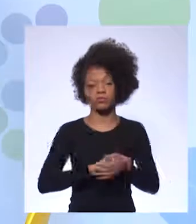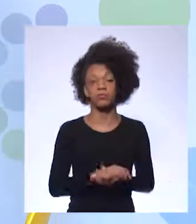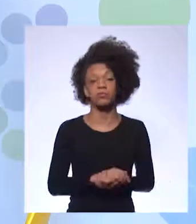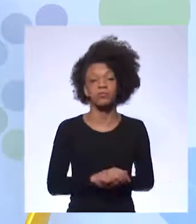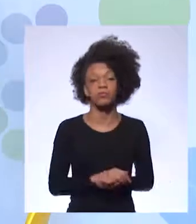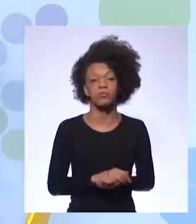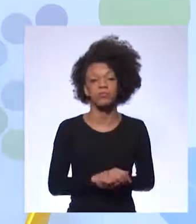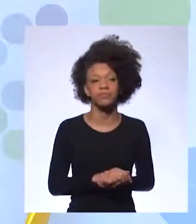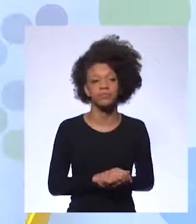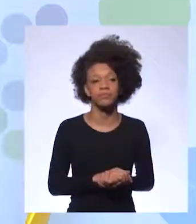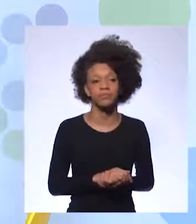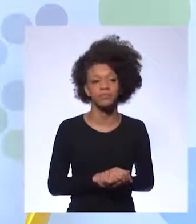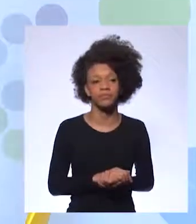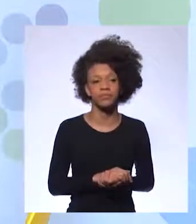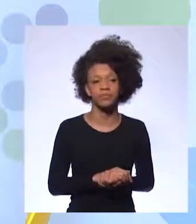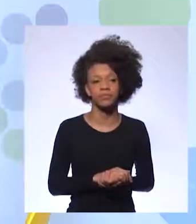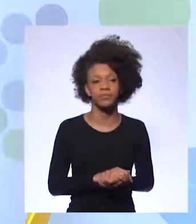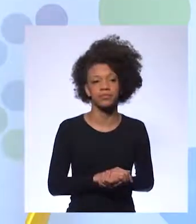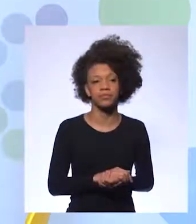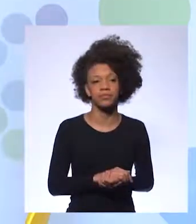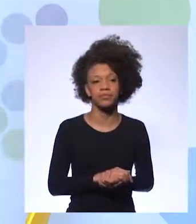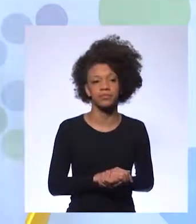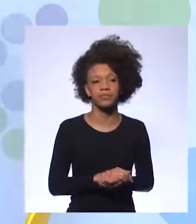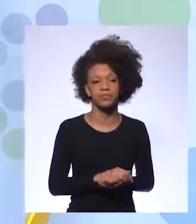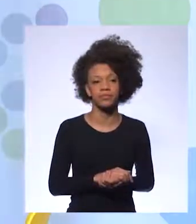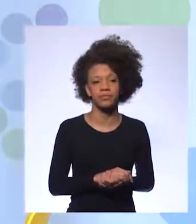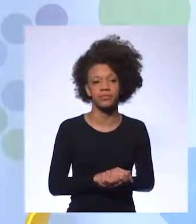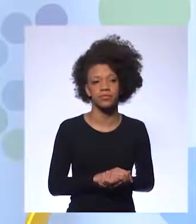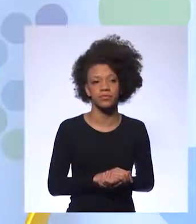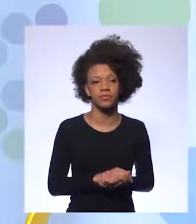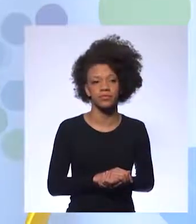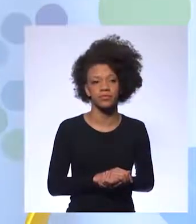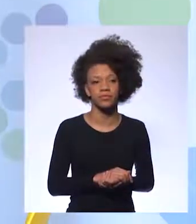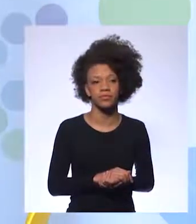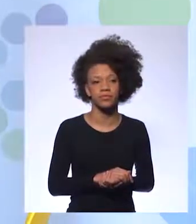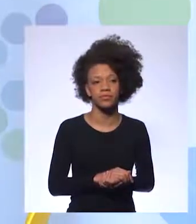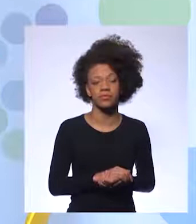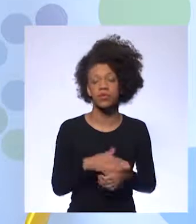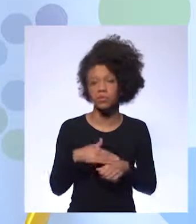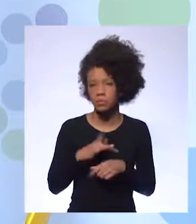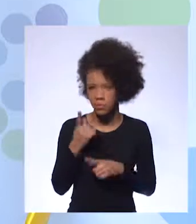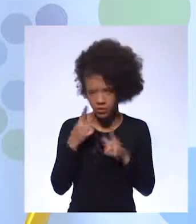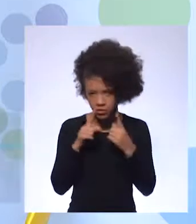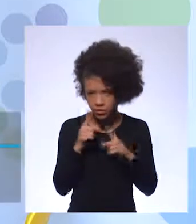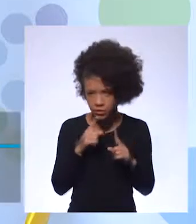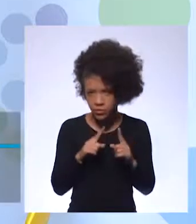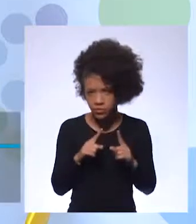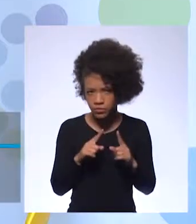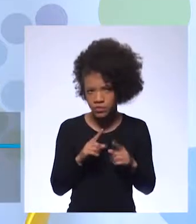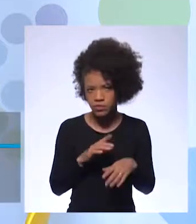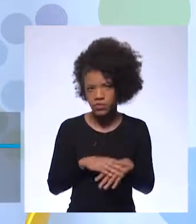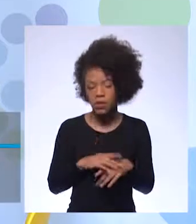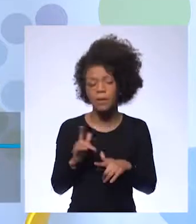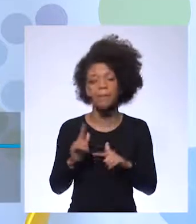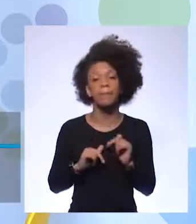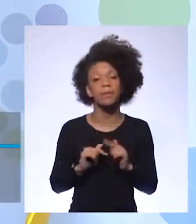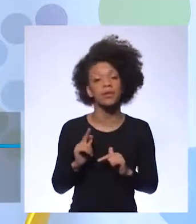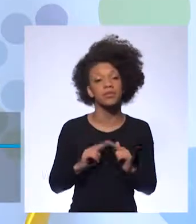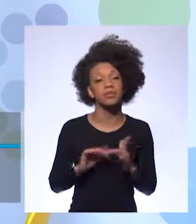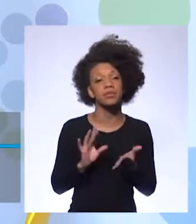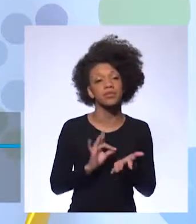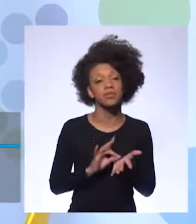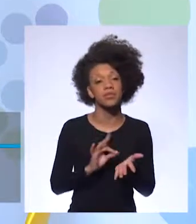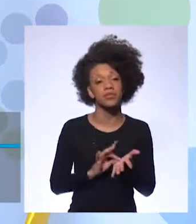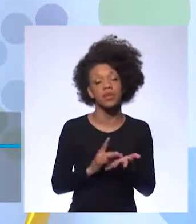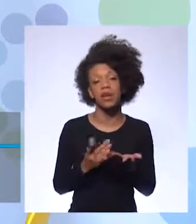e o fio é Ah tá você é muito legal pronto mais alguma dúvida turma materiais materiais